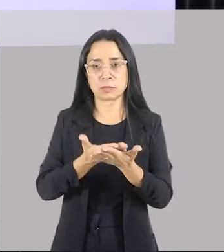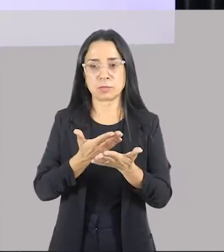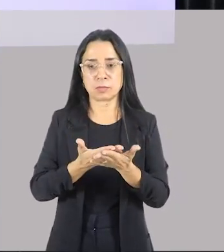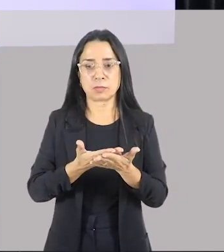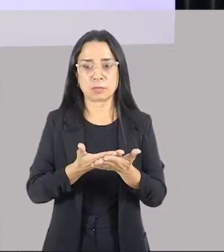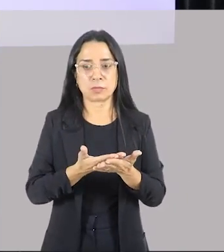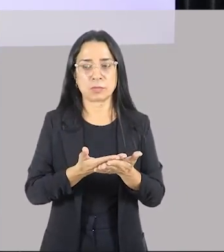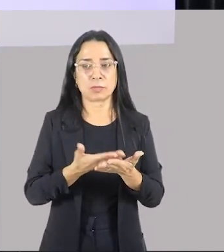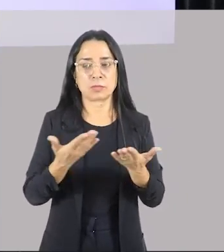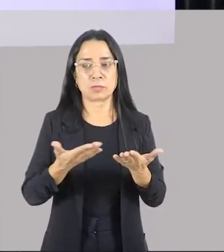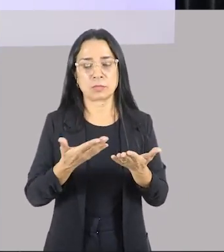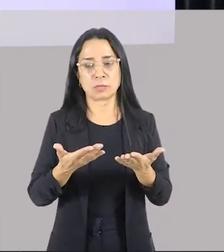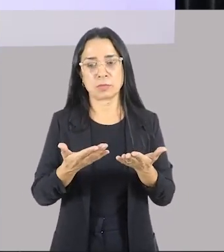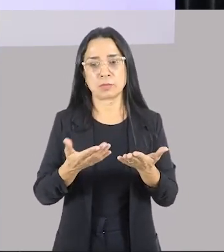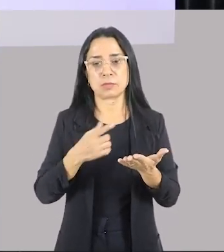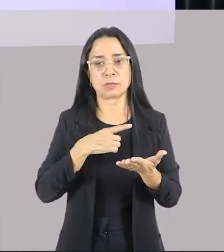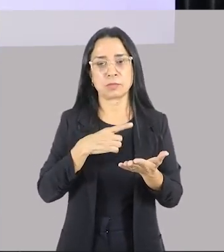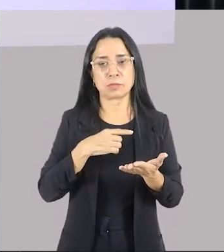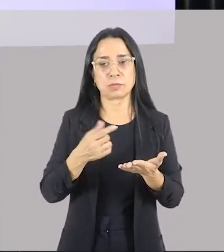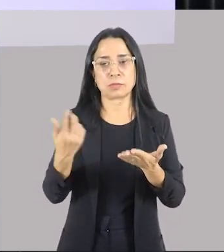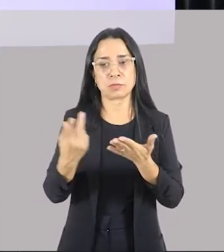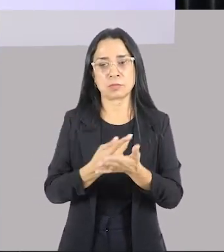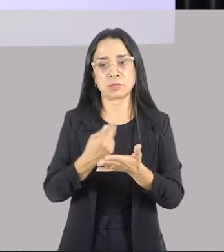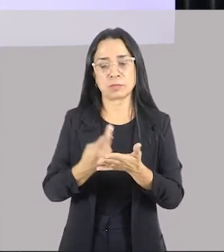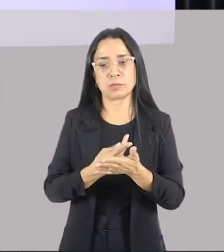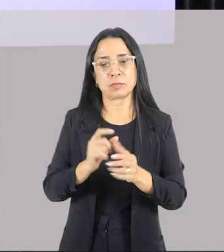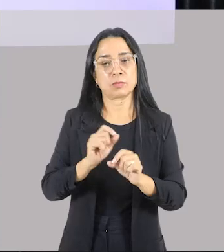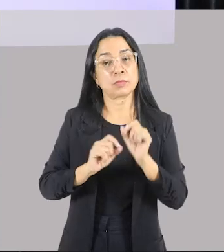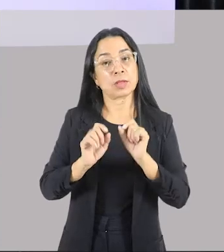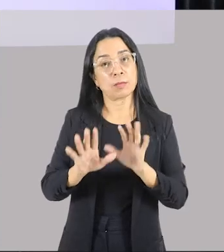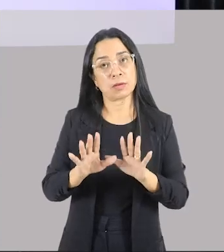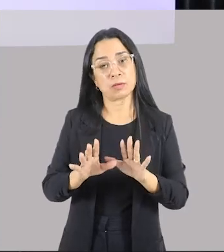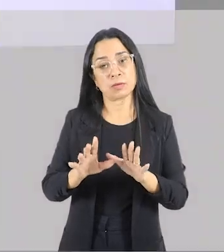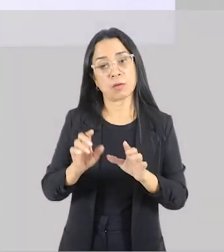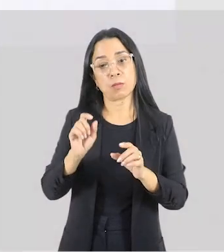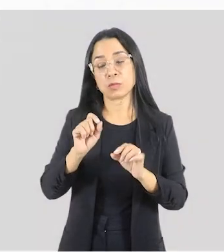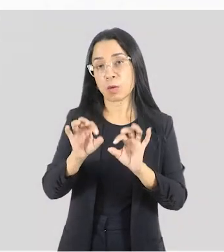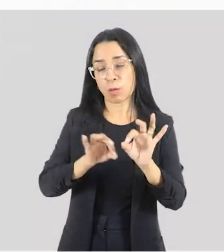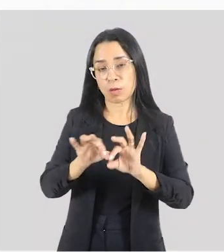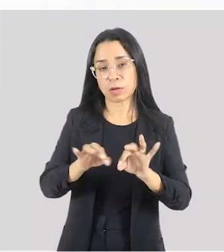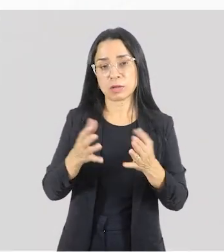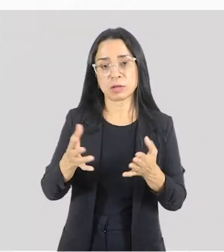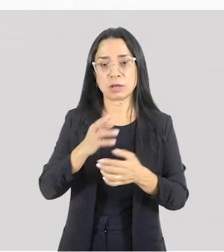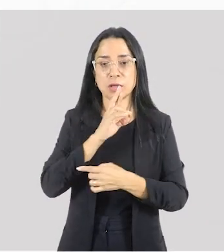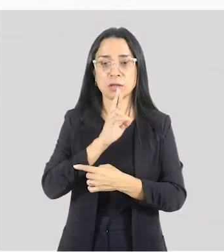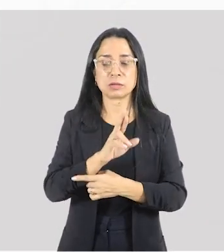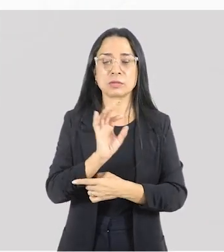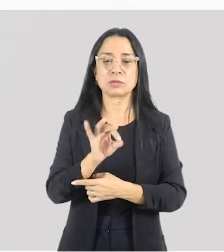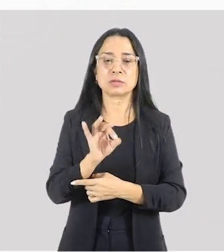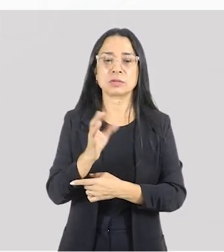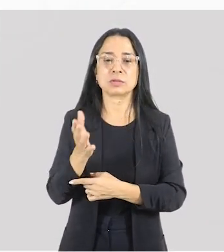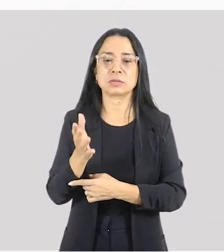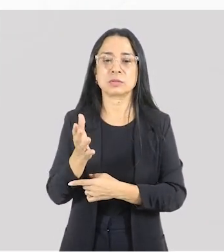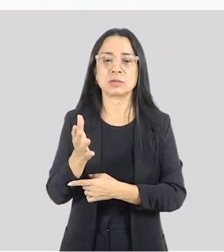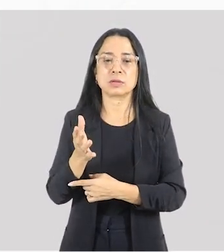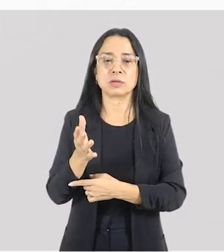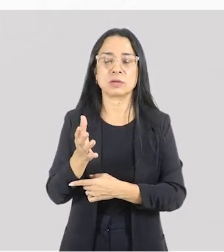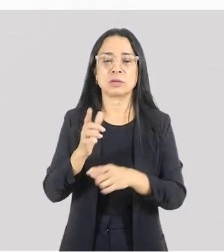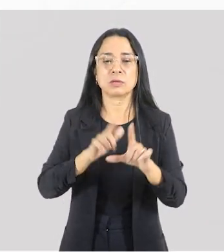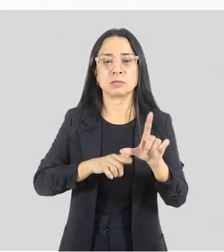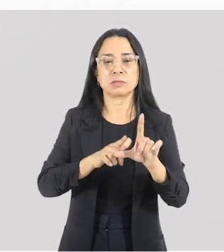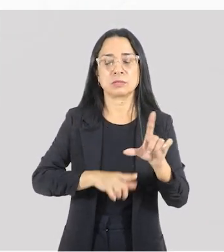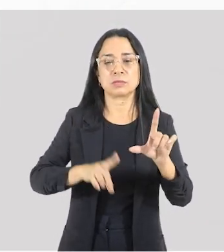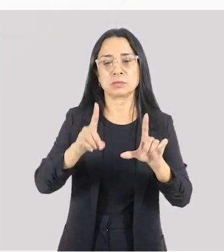algum erro aqui, mas a gente vai corrigir. Então, a resposta certa aqui dessa questão é a letra